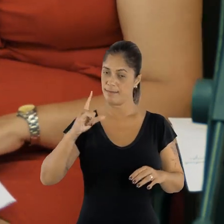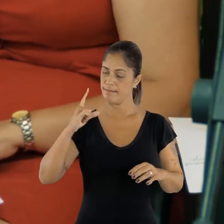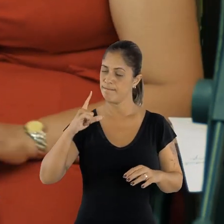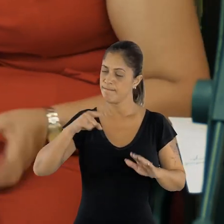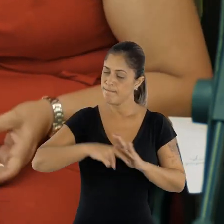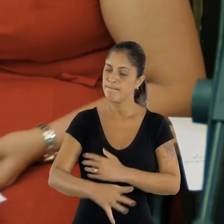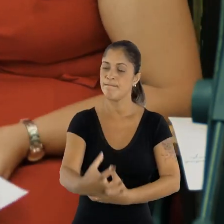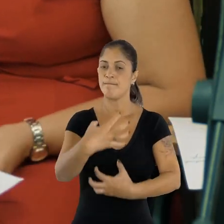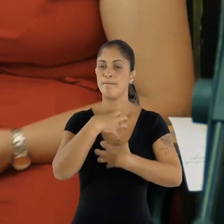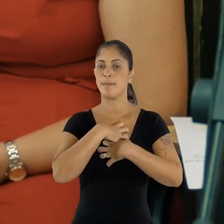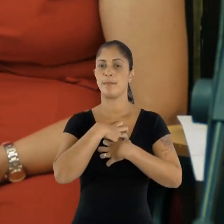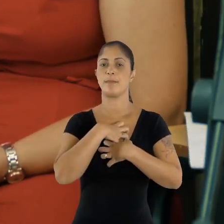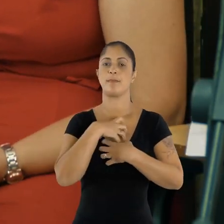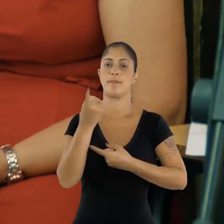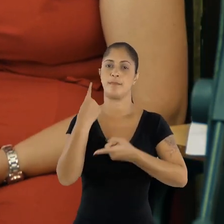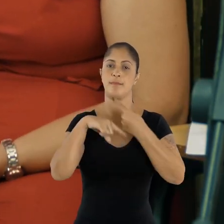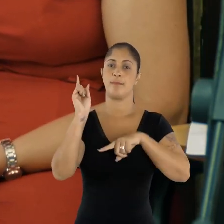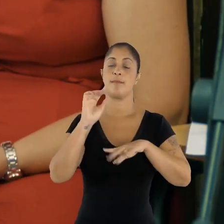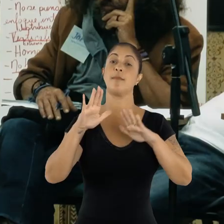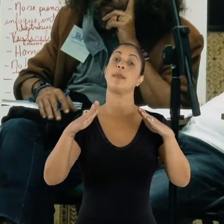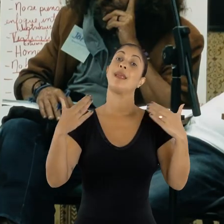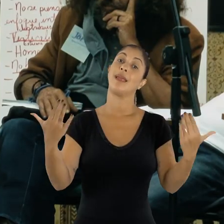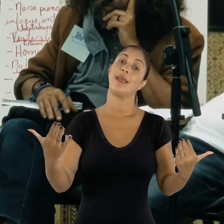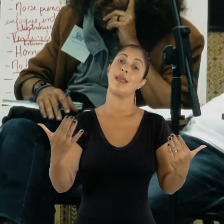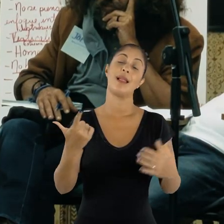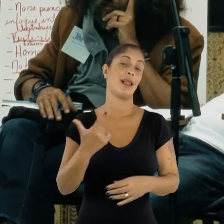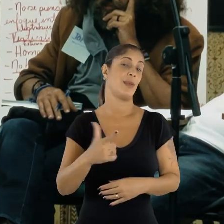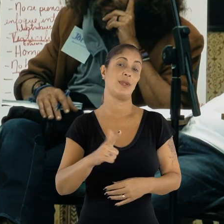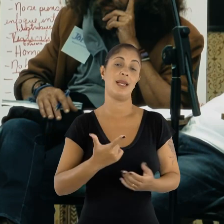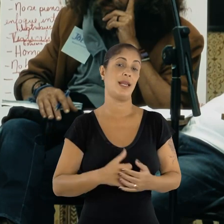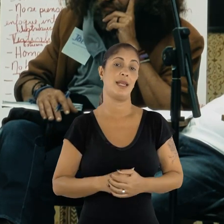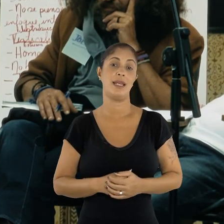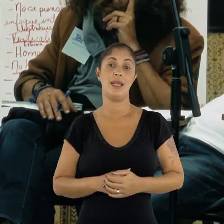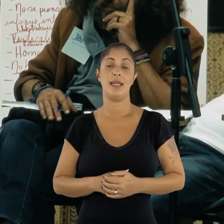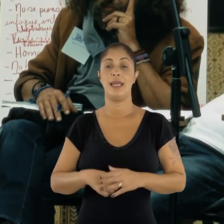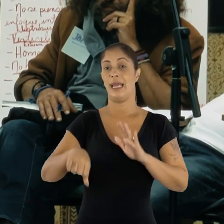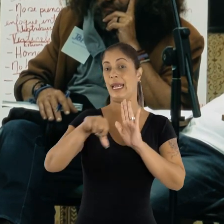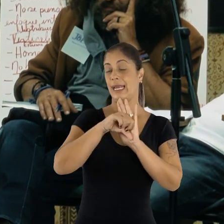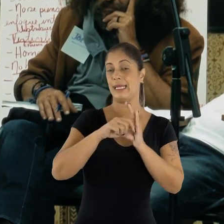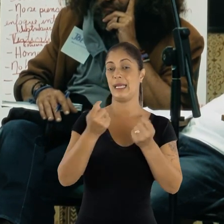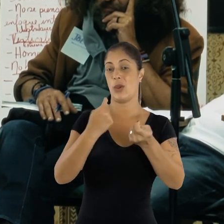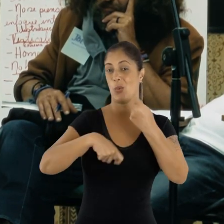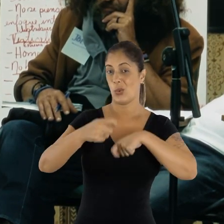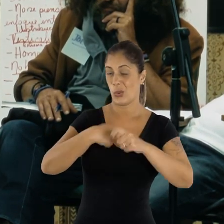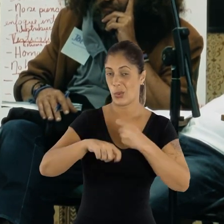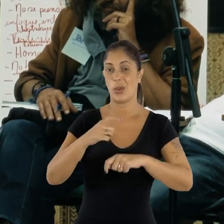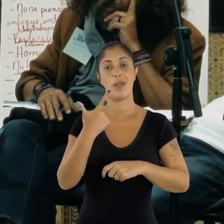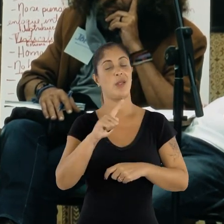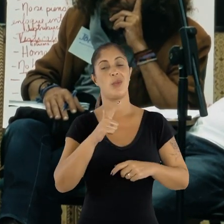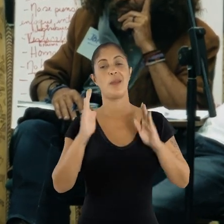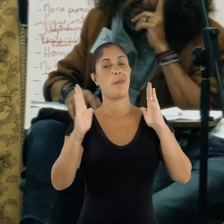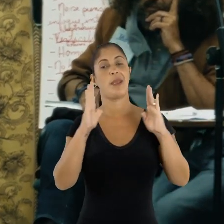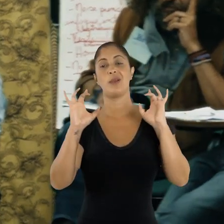tenha um profundo sentido revolucionário. Aí não há crise econômica, não